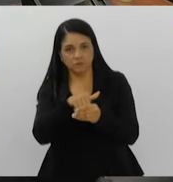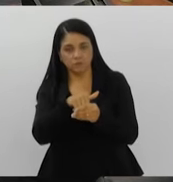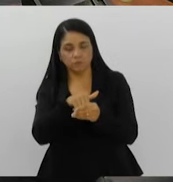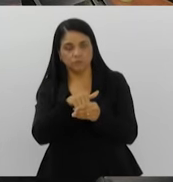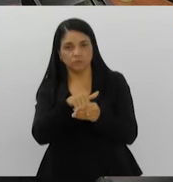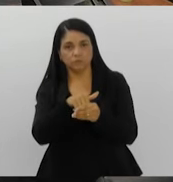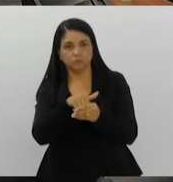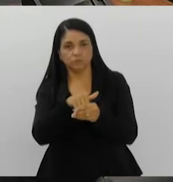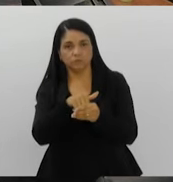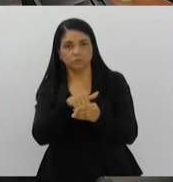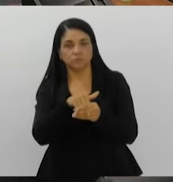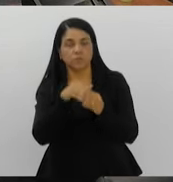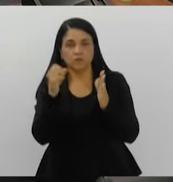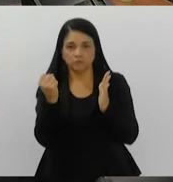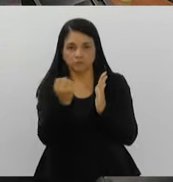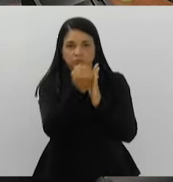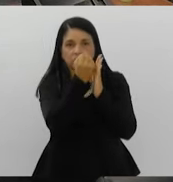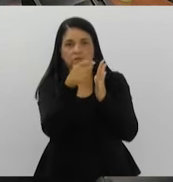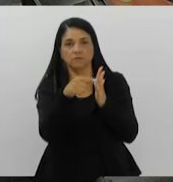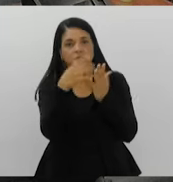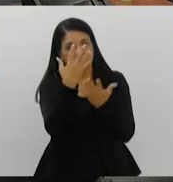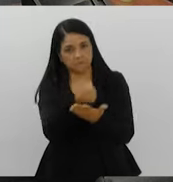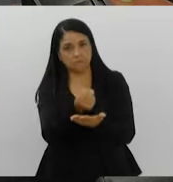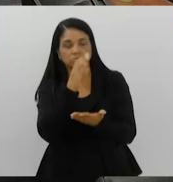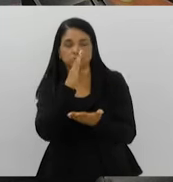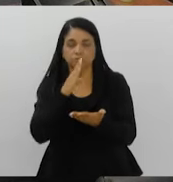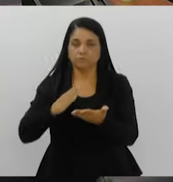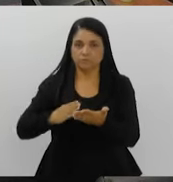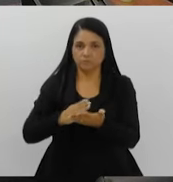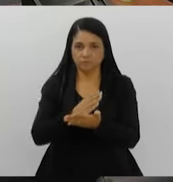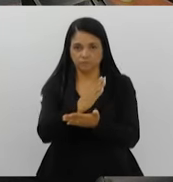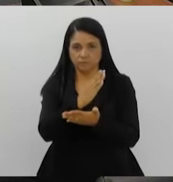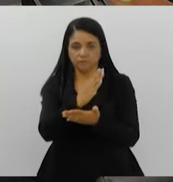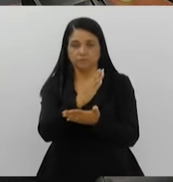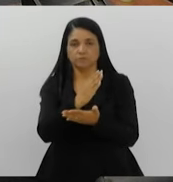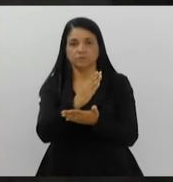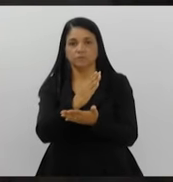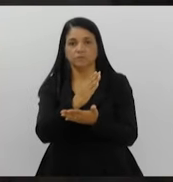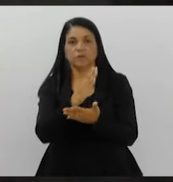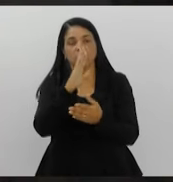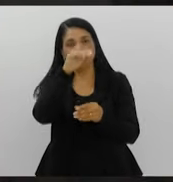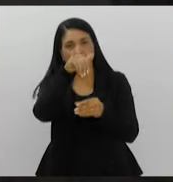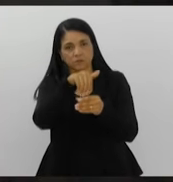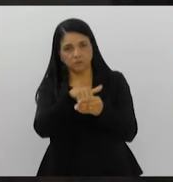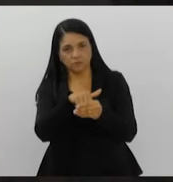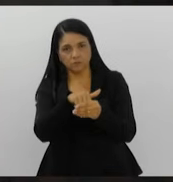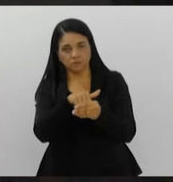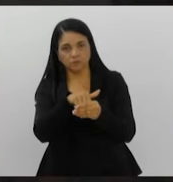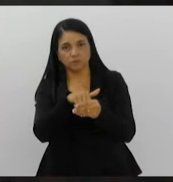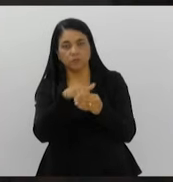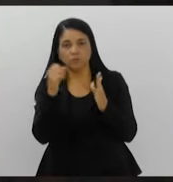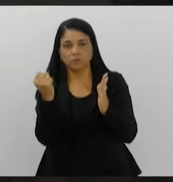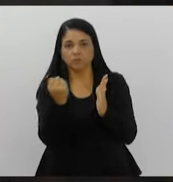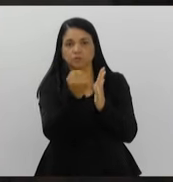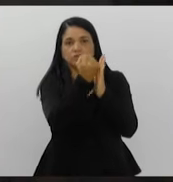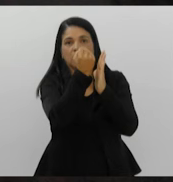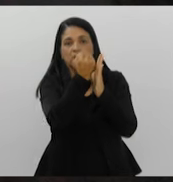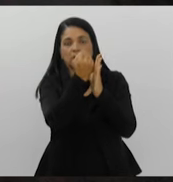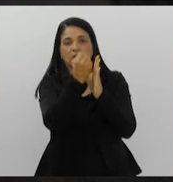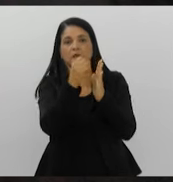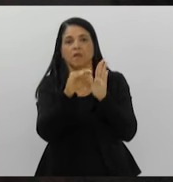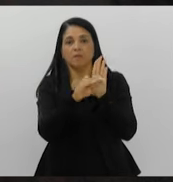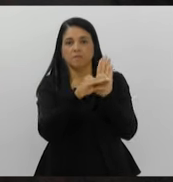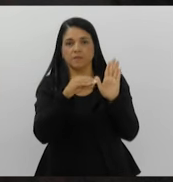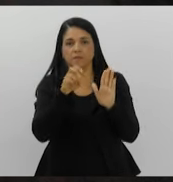matéria destacada. Os senhores que aprovam, permaneçam como estão, aprovado. Em votação, o destaque para a emenda